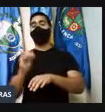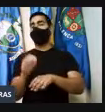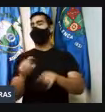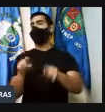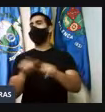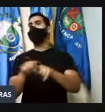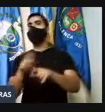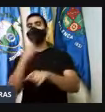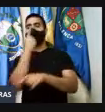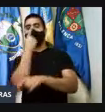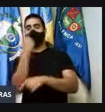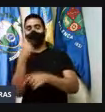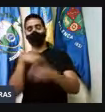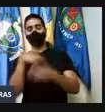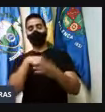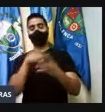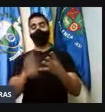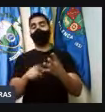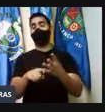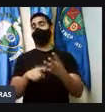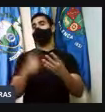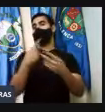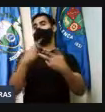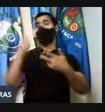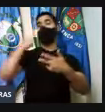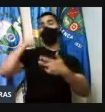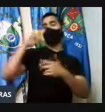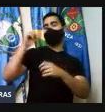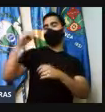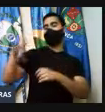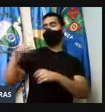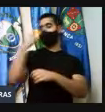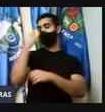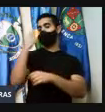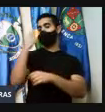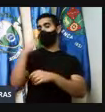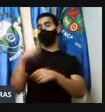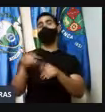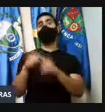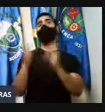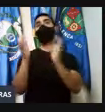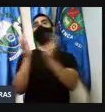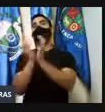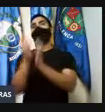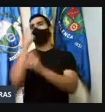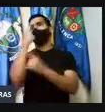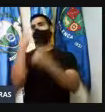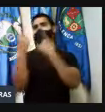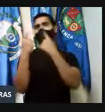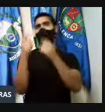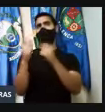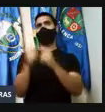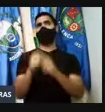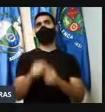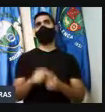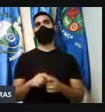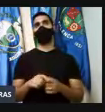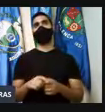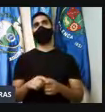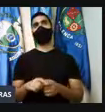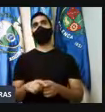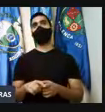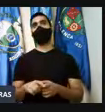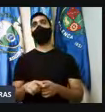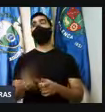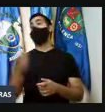do lixo e ela vai cuidar do resíduo sólido. Essas companhias de lixo, de transportar lixo, isso aí não vai